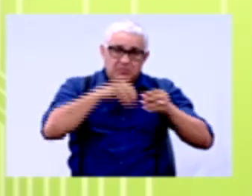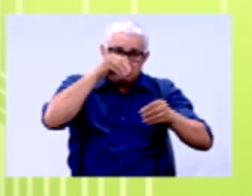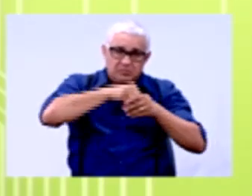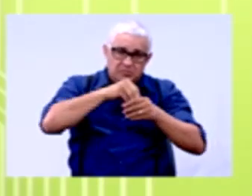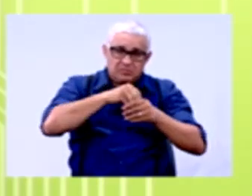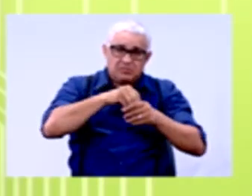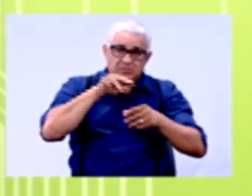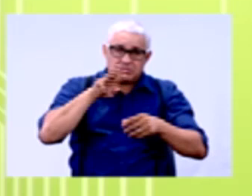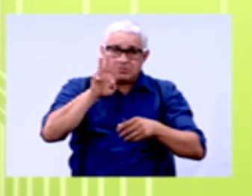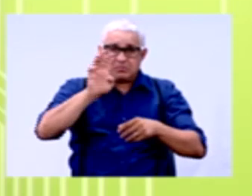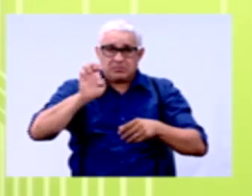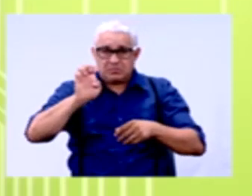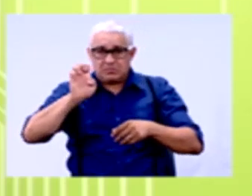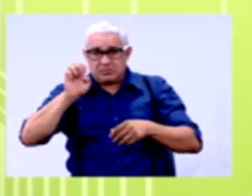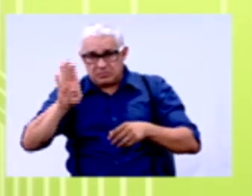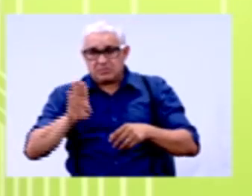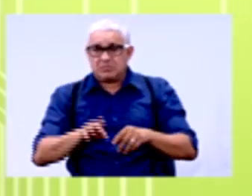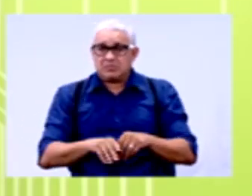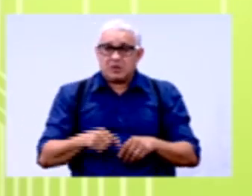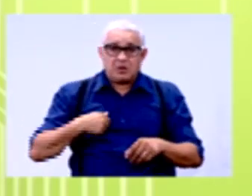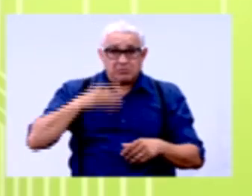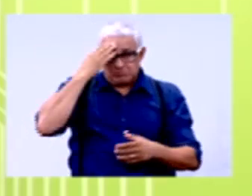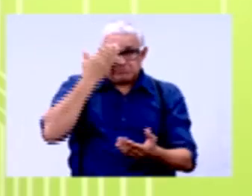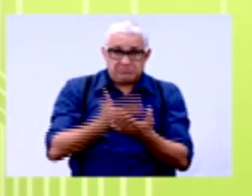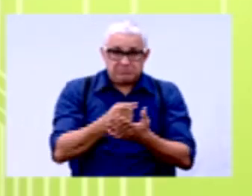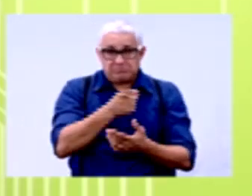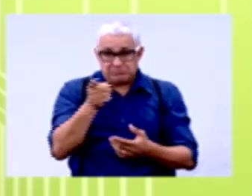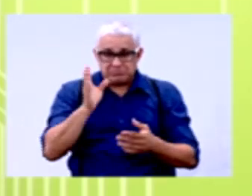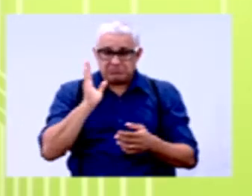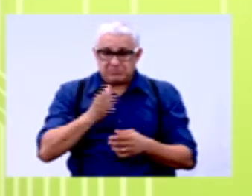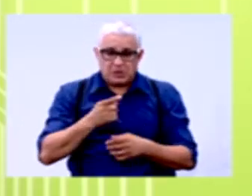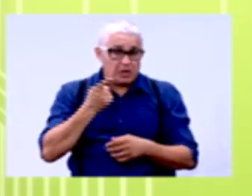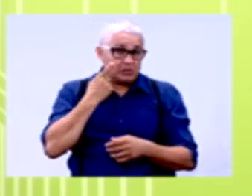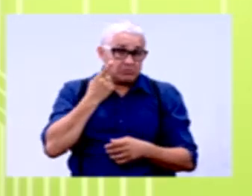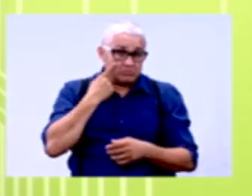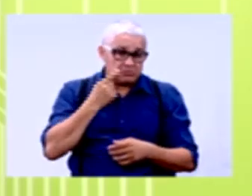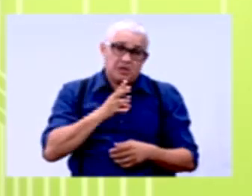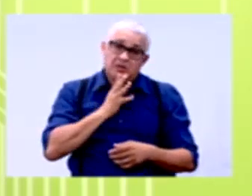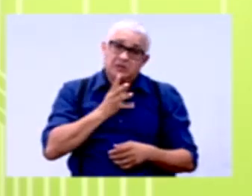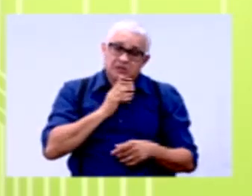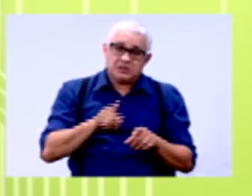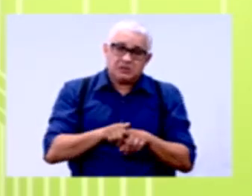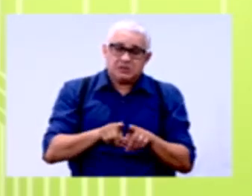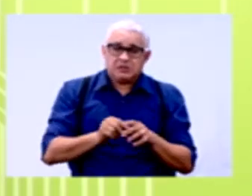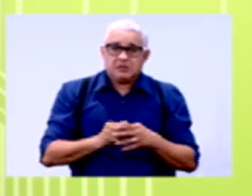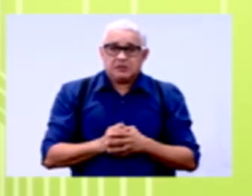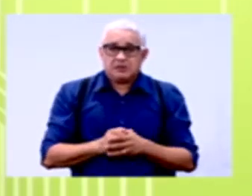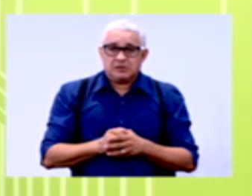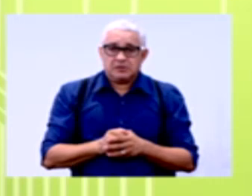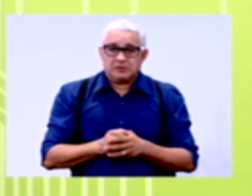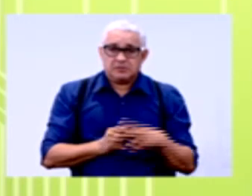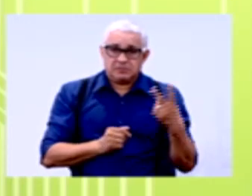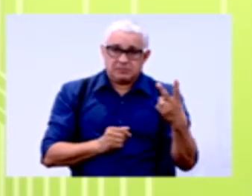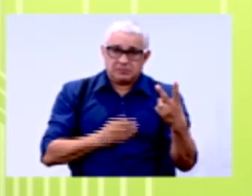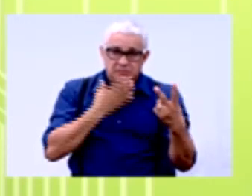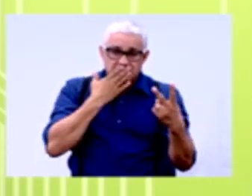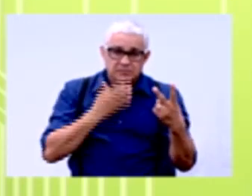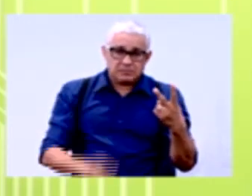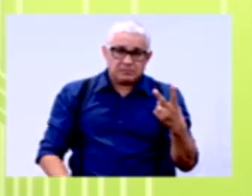navegador, certo? Eu acredito que vocês já devam ter visto ou conheçam dois formatos